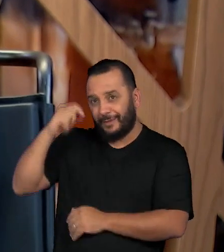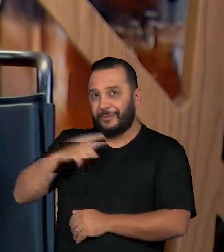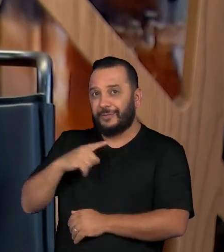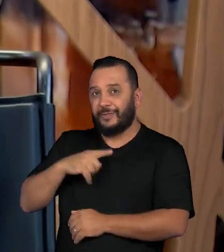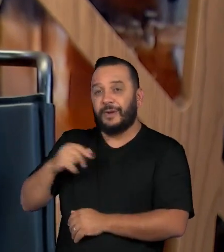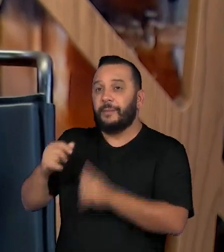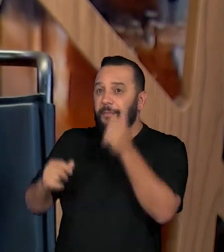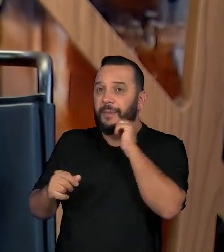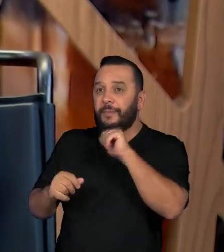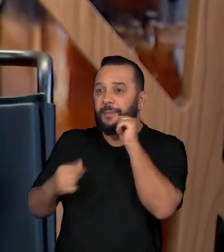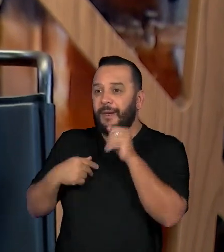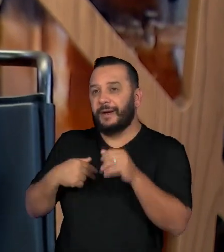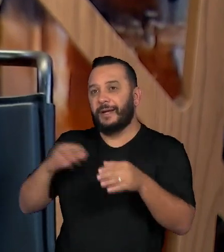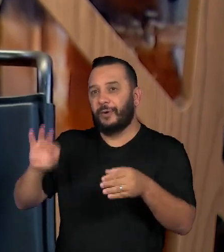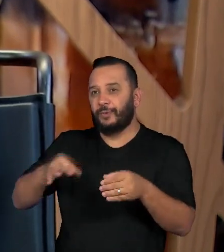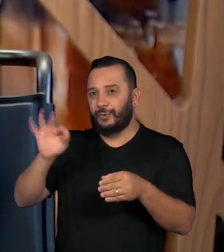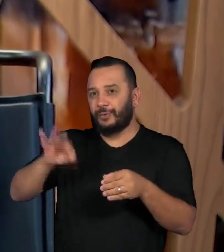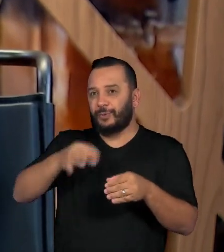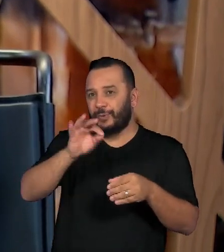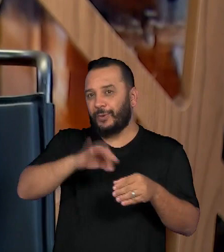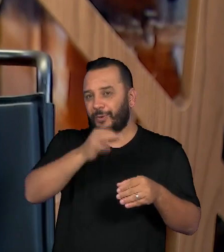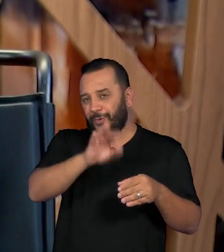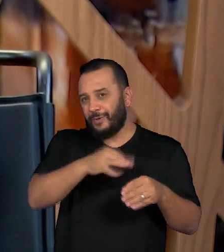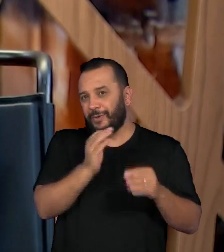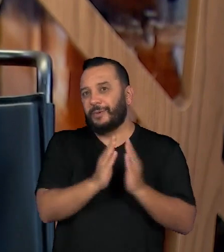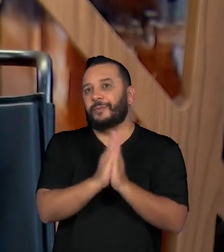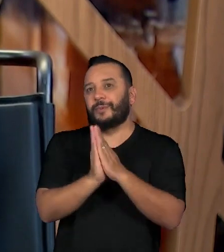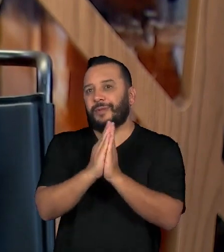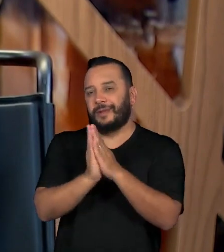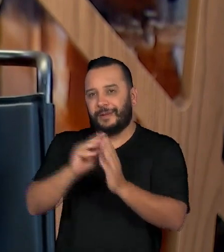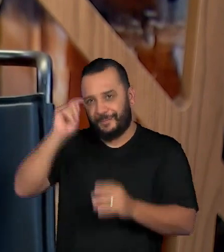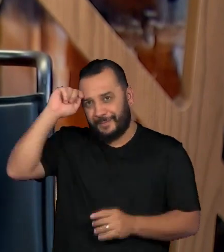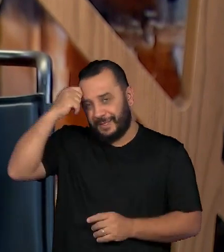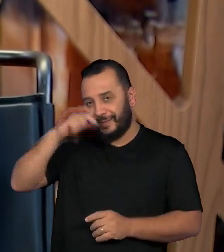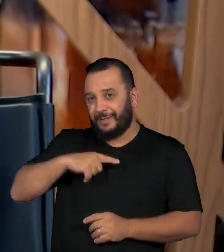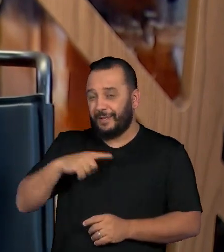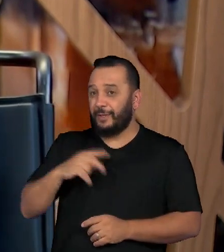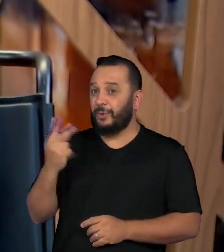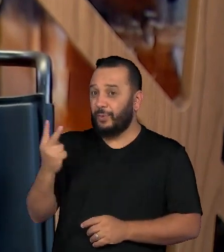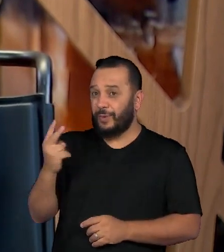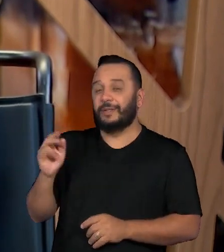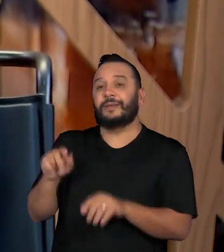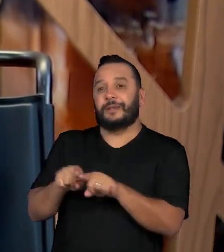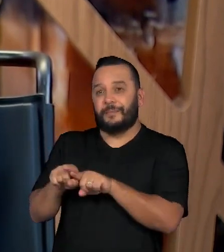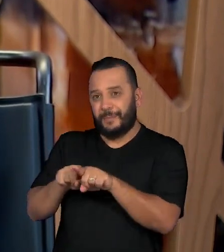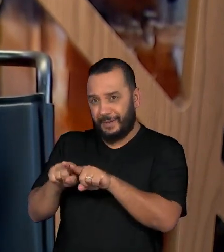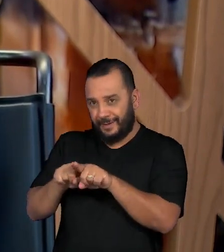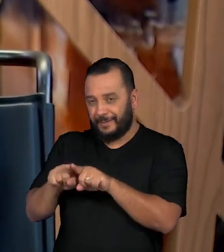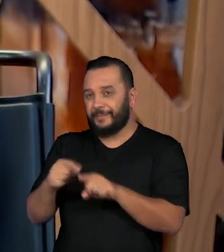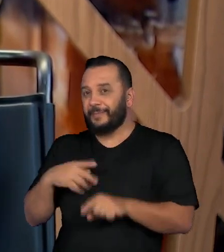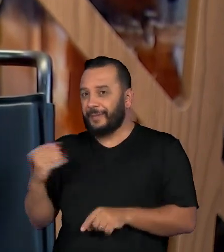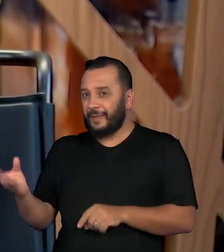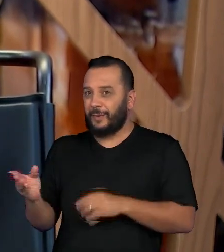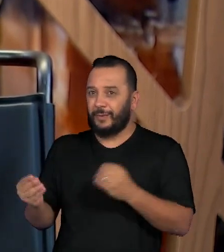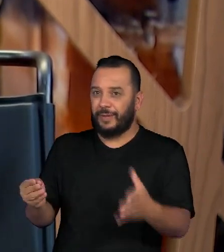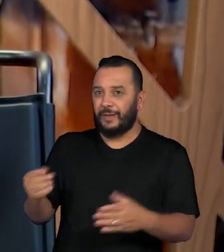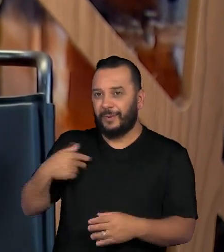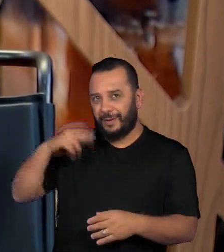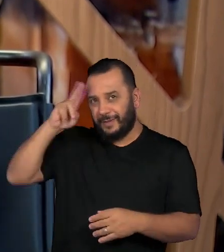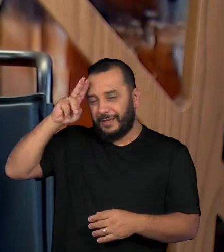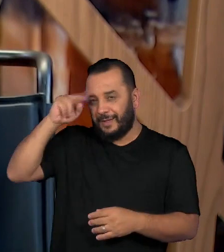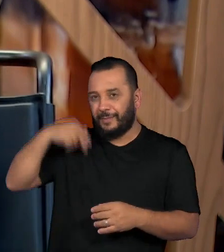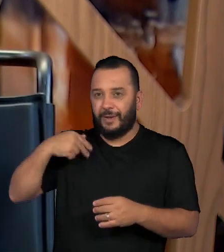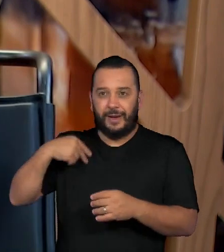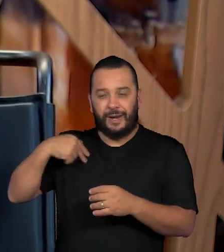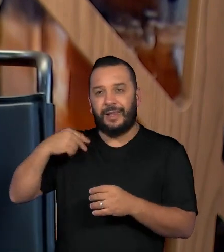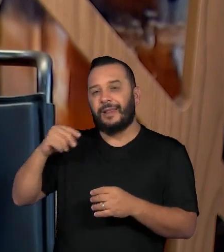mãe fez de pano. Minha mãe costurou uma boneca preta. Eu tenho 2 irmãs, então ela fez uma para cada uma. E eu lembro que ela colou lã